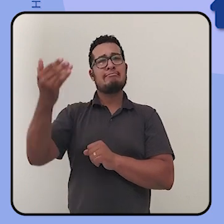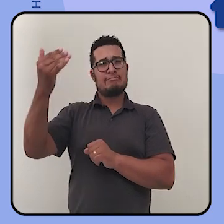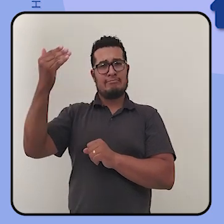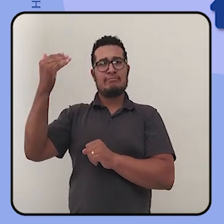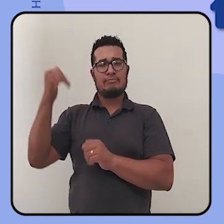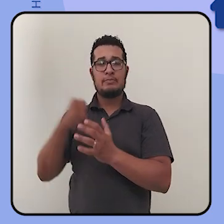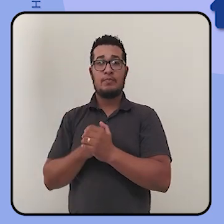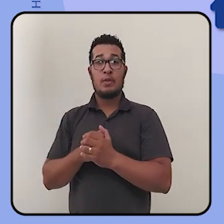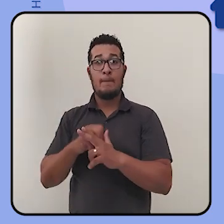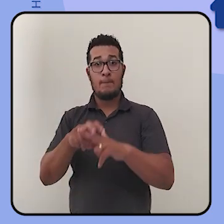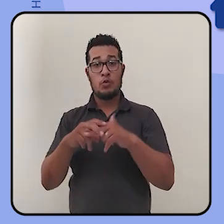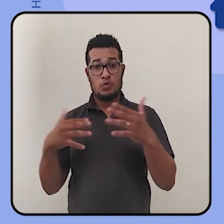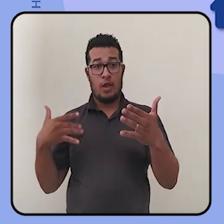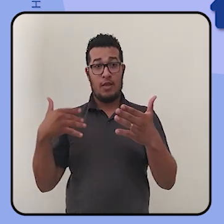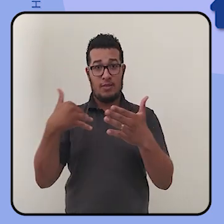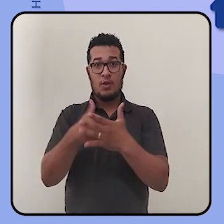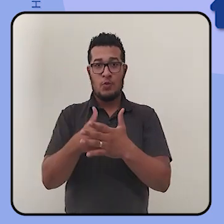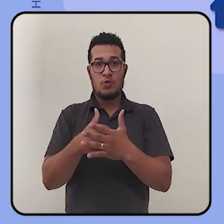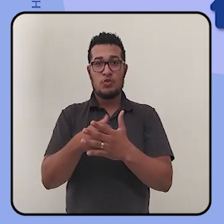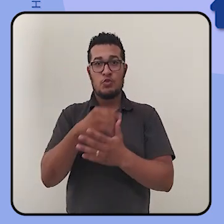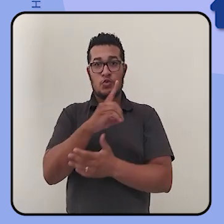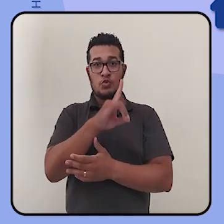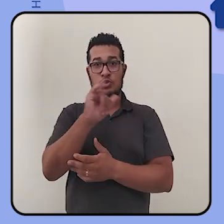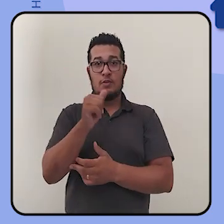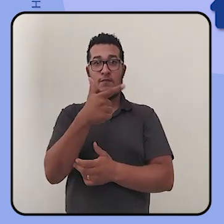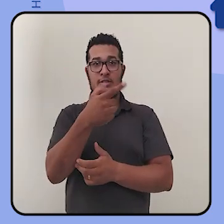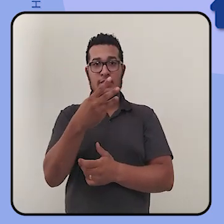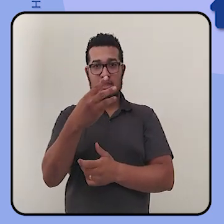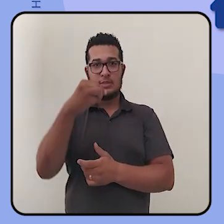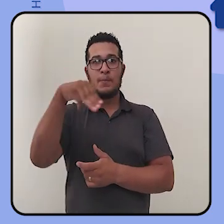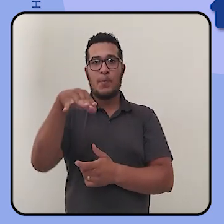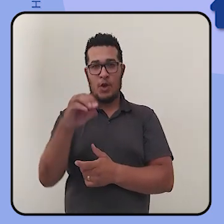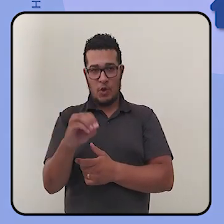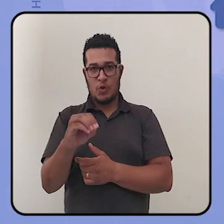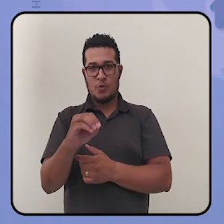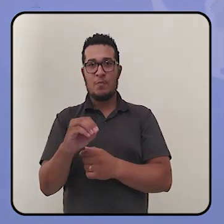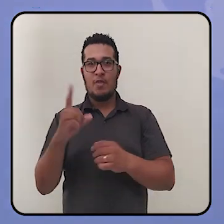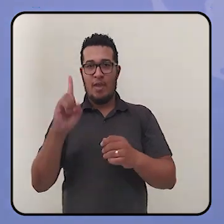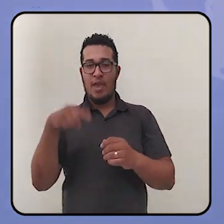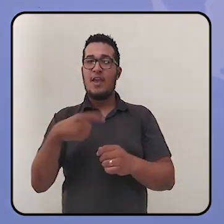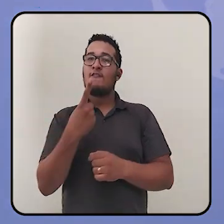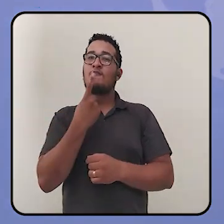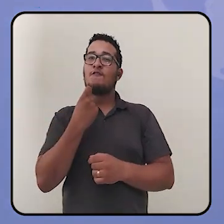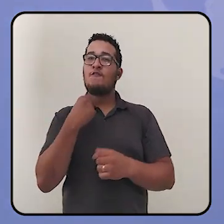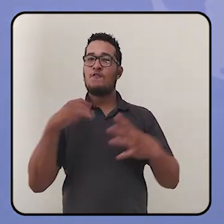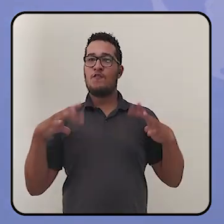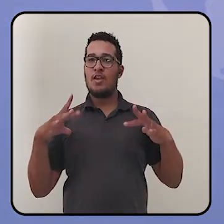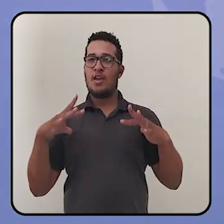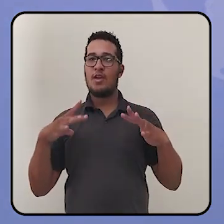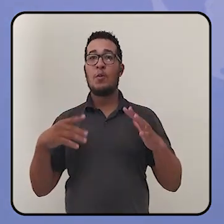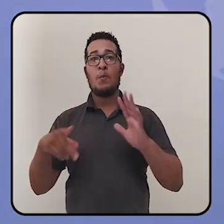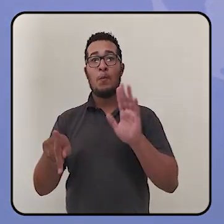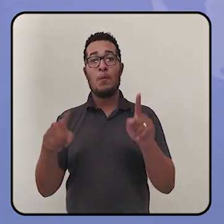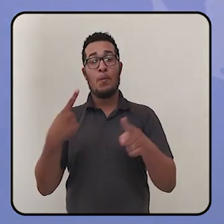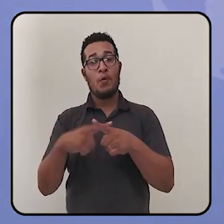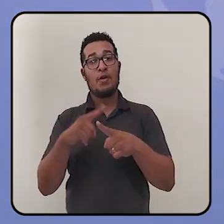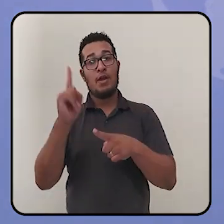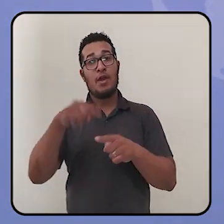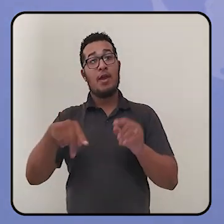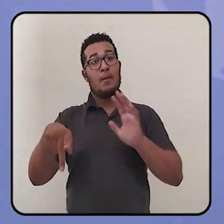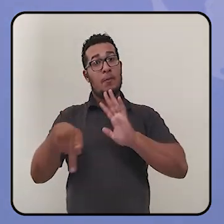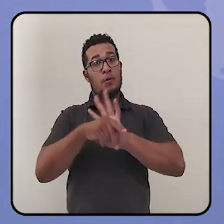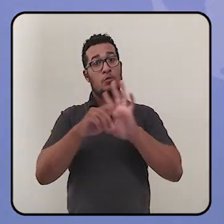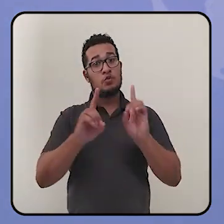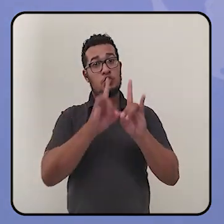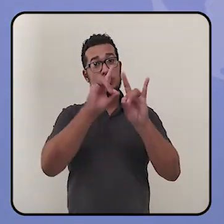seus antepassados. Olha que importância a arqueologia desenvolve. Olha a importância que a